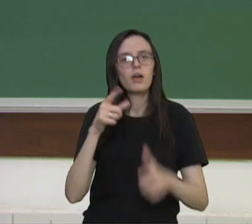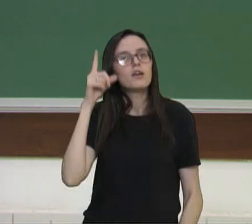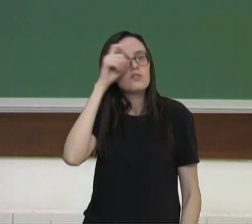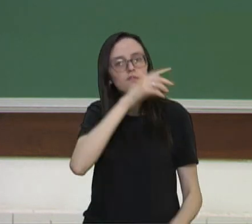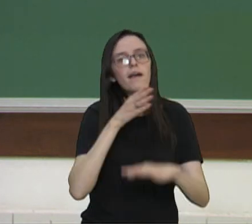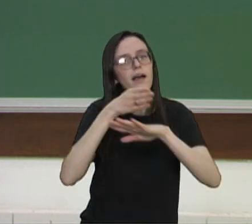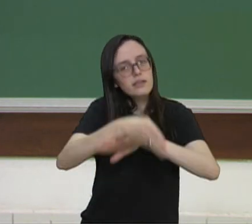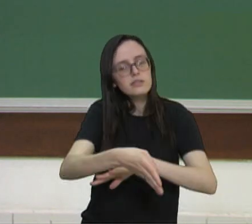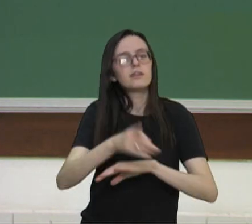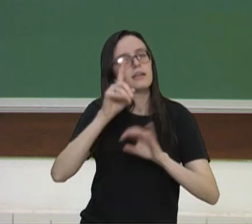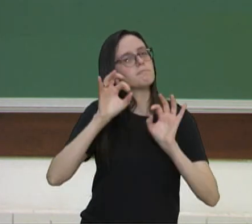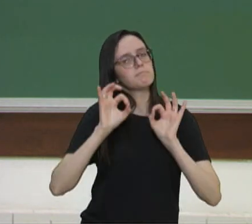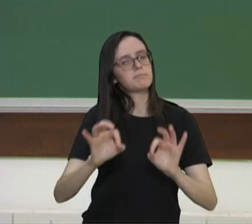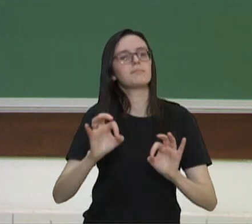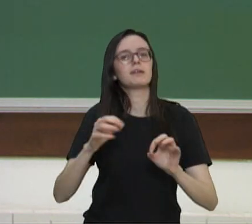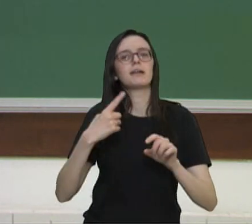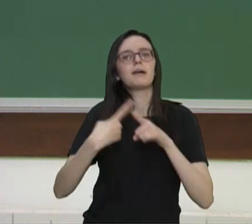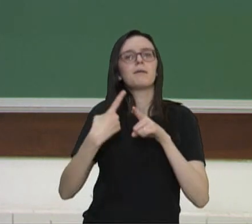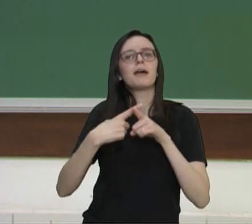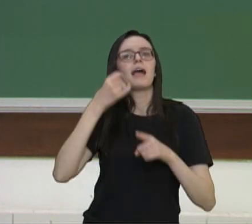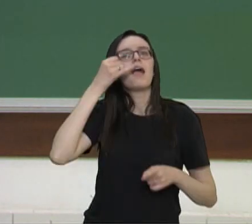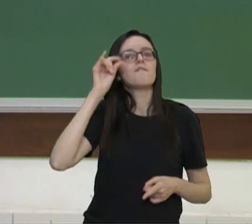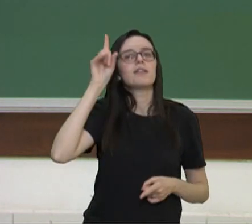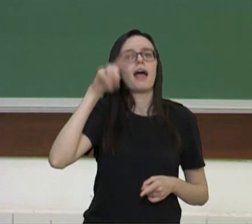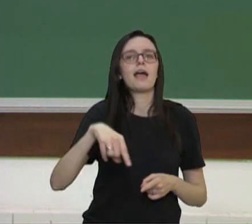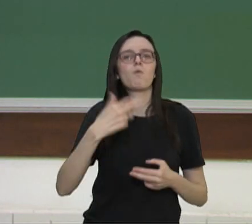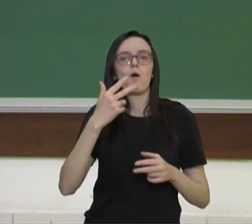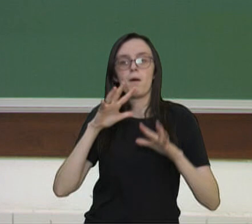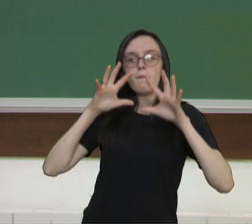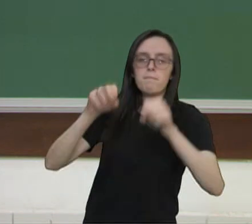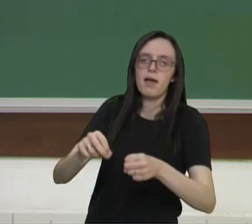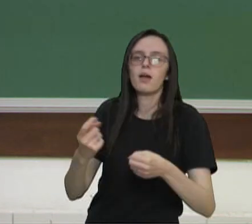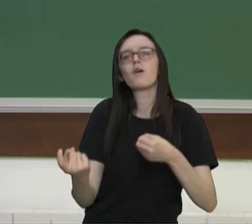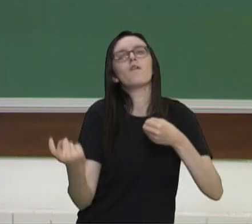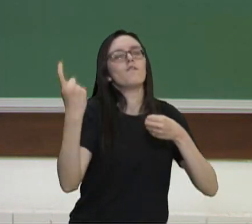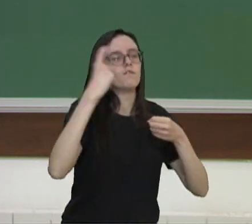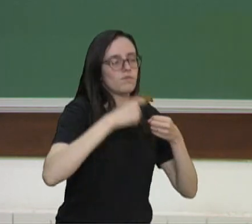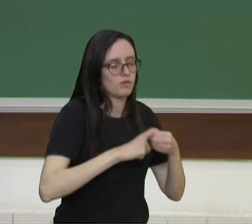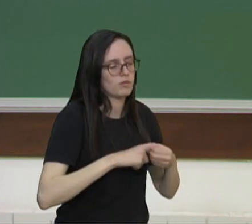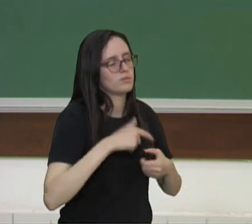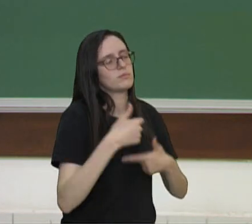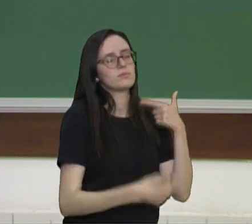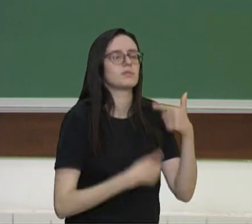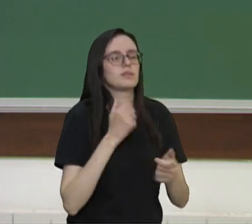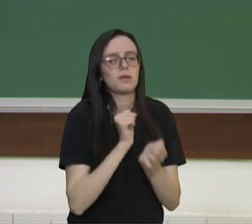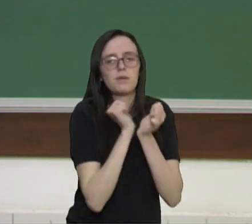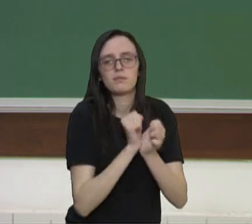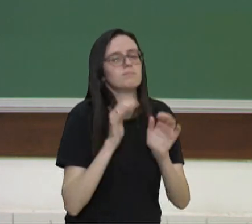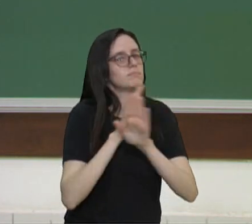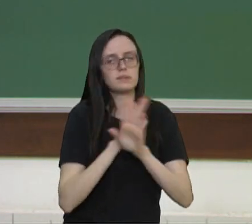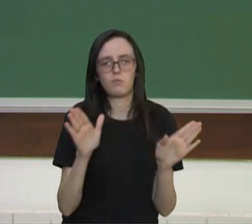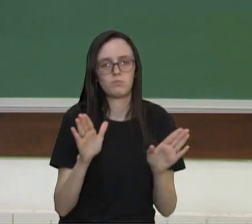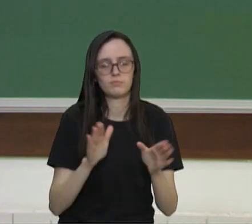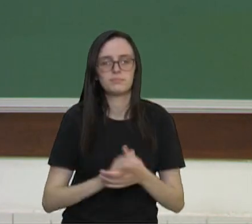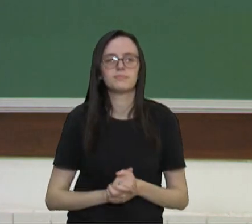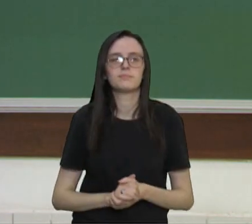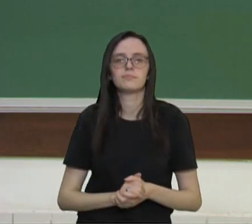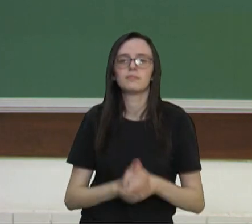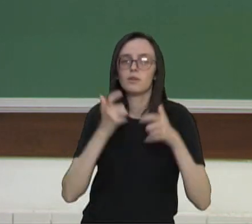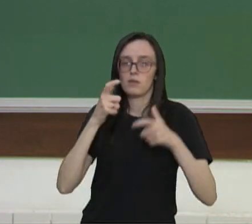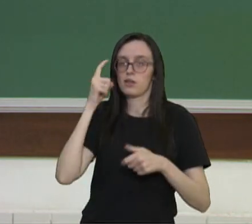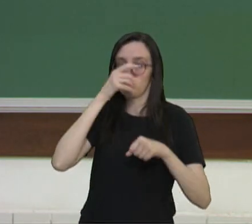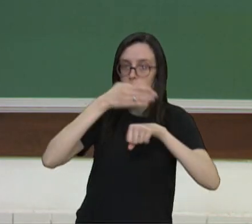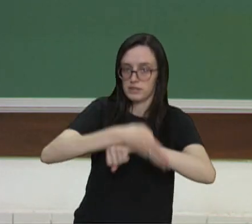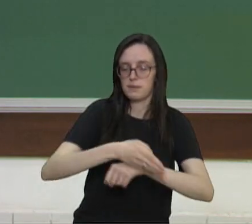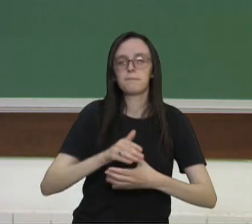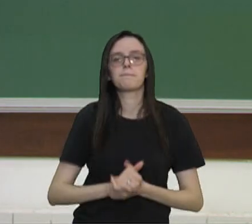difícil acesso exatamente para não serem resgatados e voltarem à vida de escravidão. Então, locais de difícil